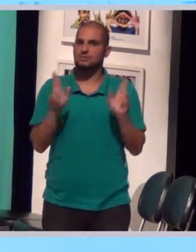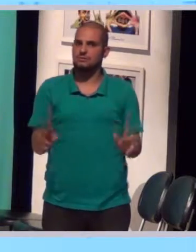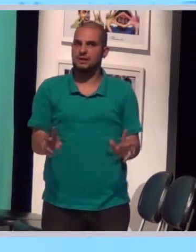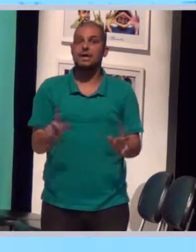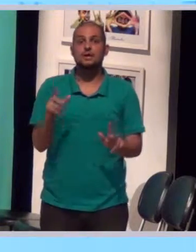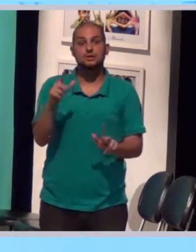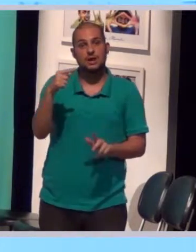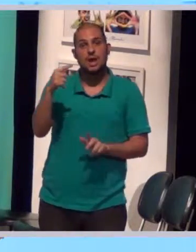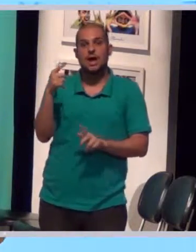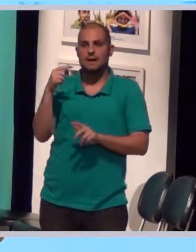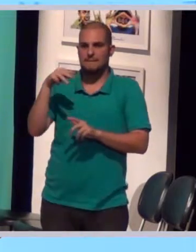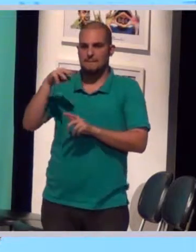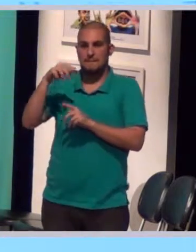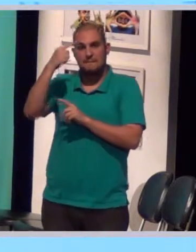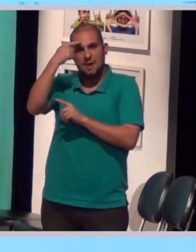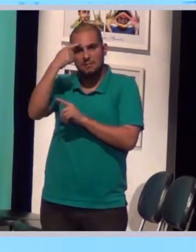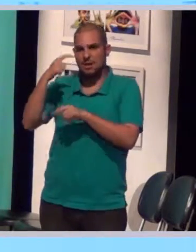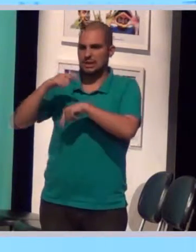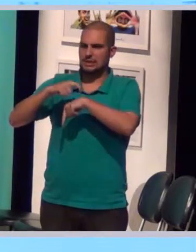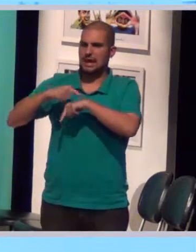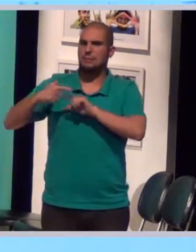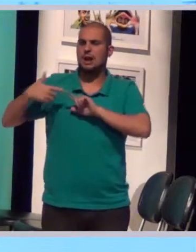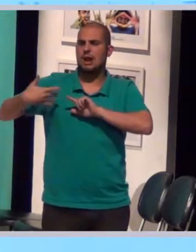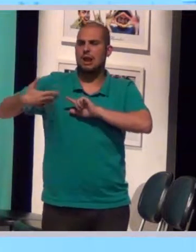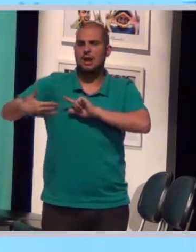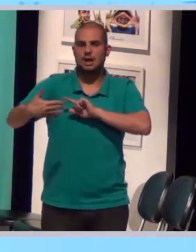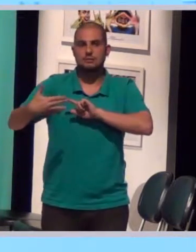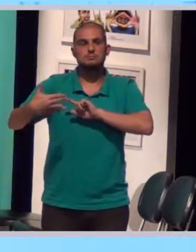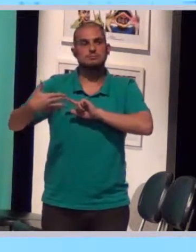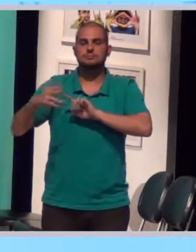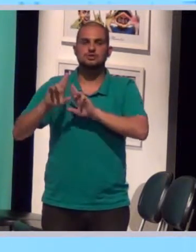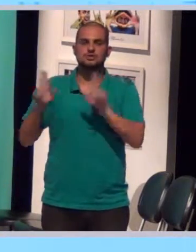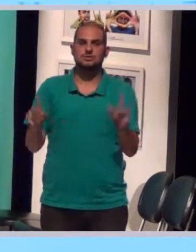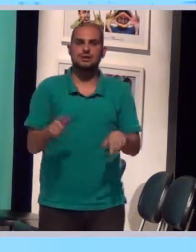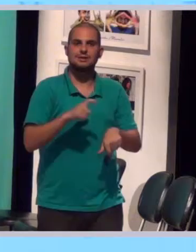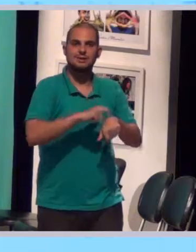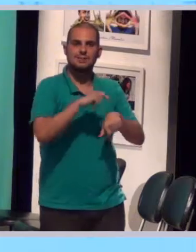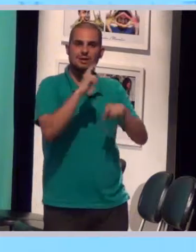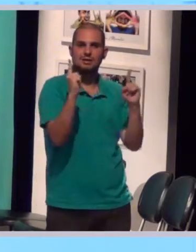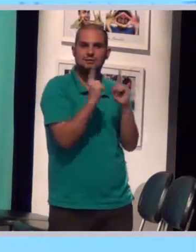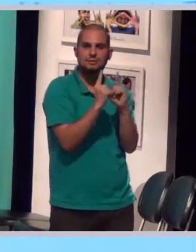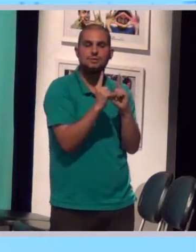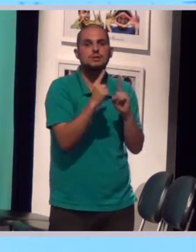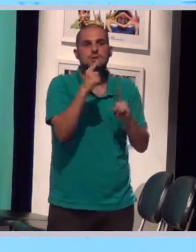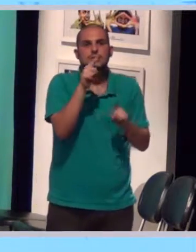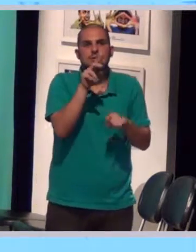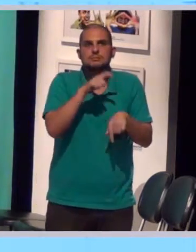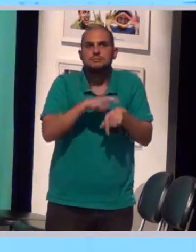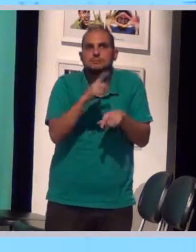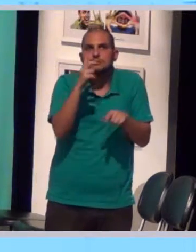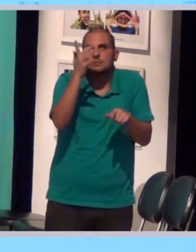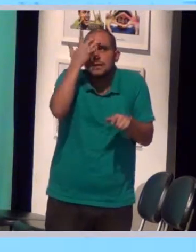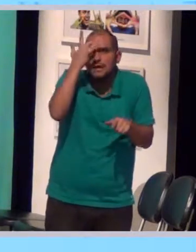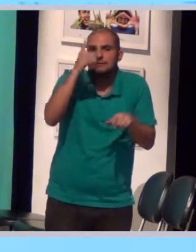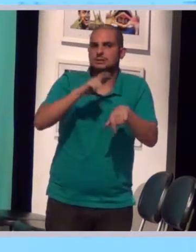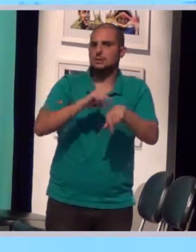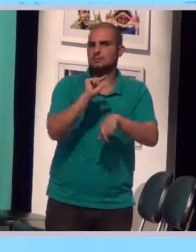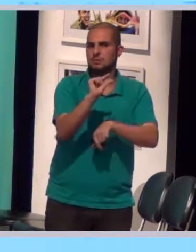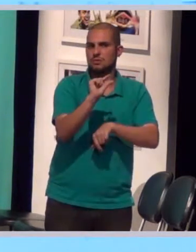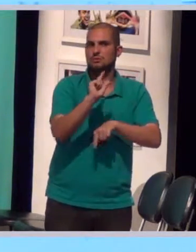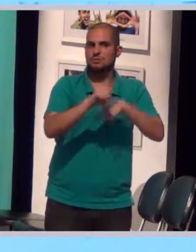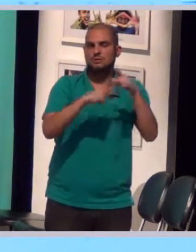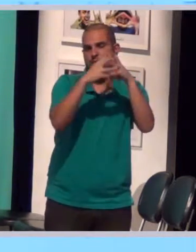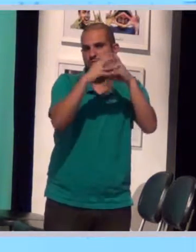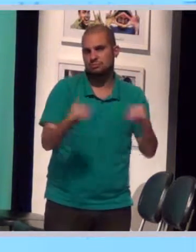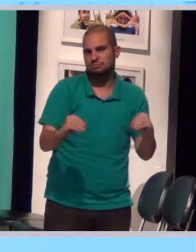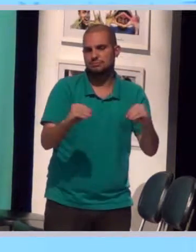sustentar as informações por algum tempo, enquanto você precisa delas. Então, esse é um exemplo